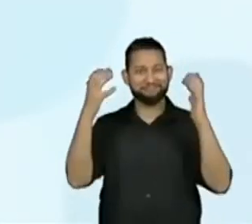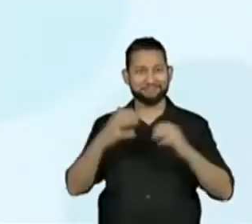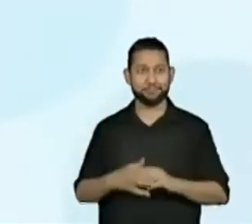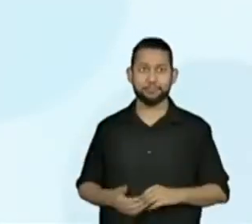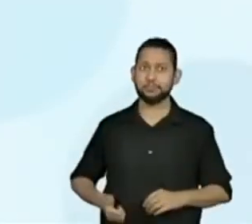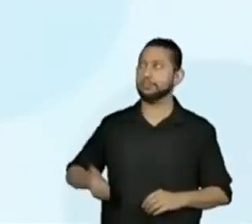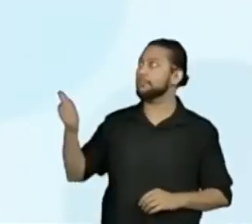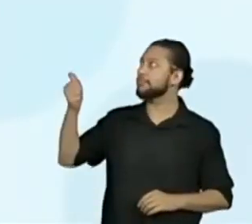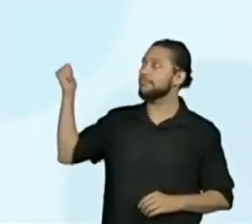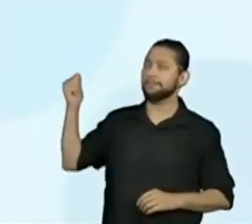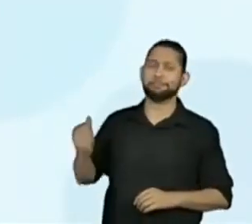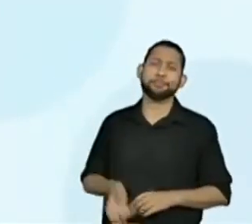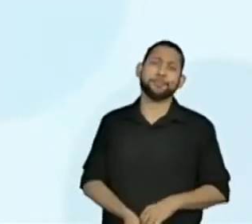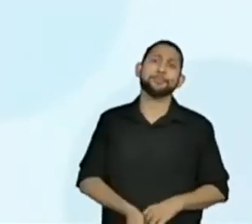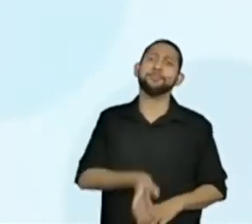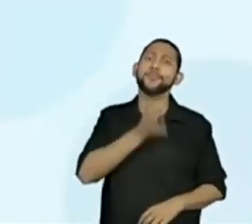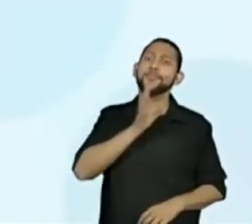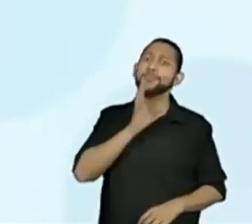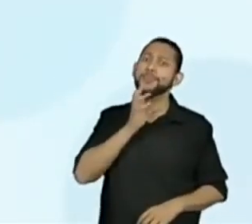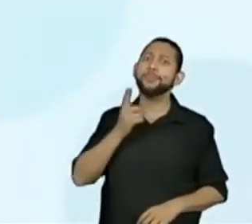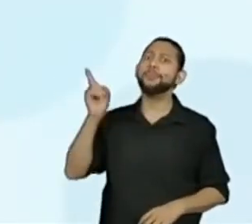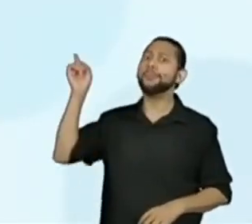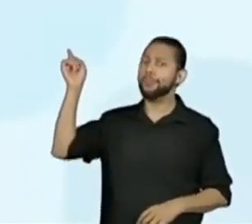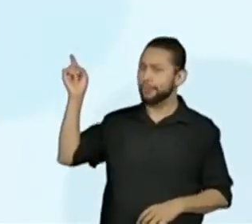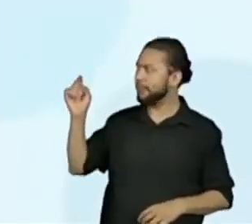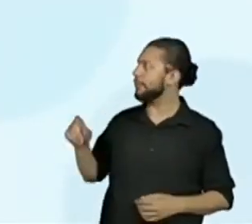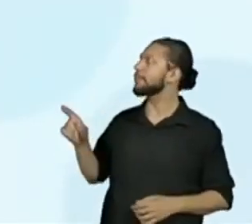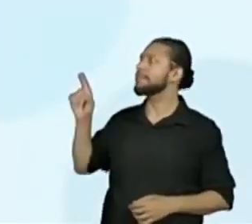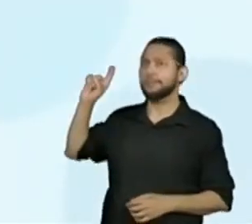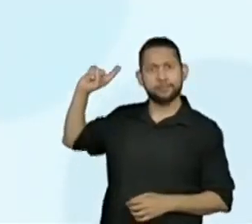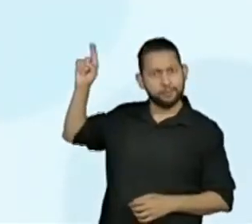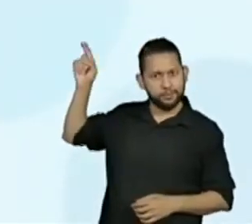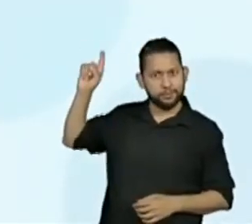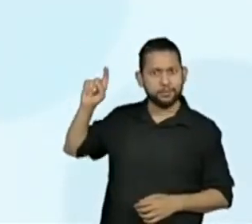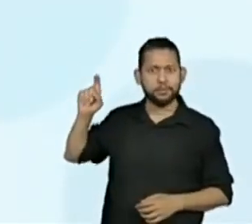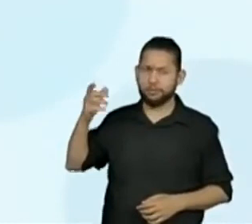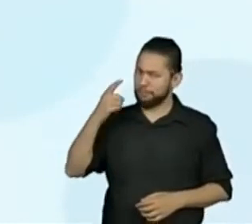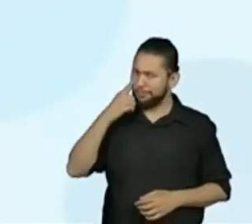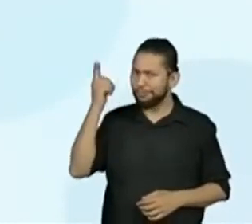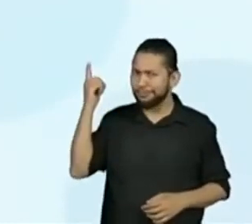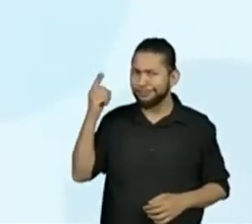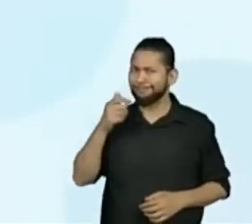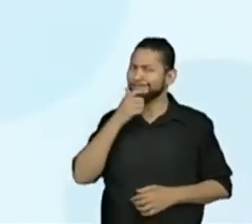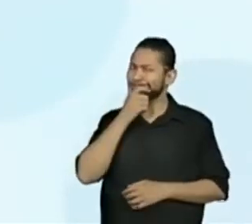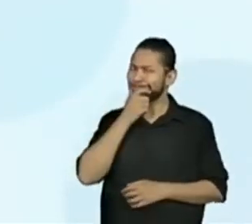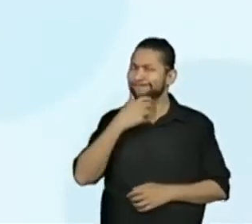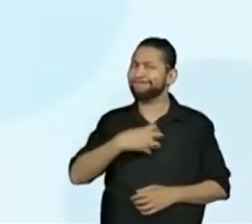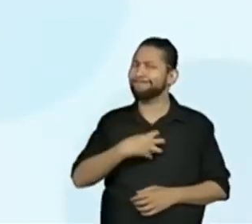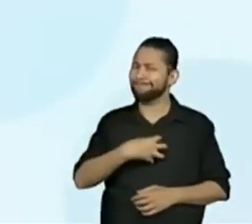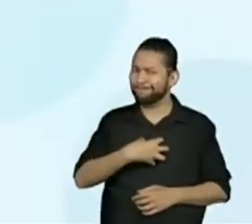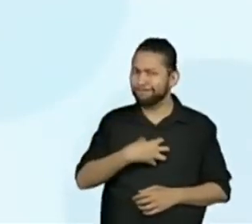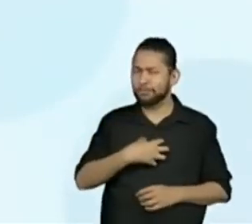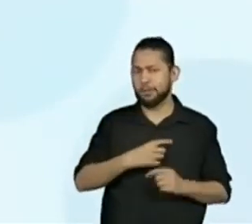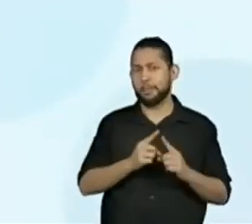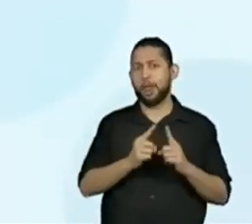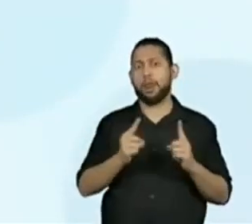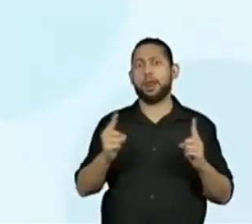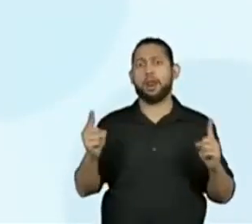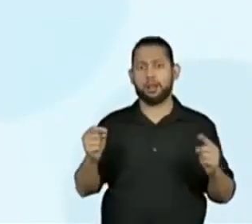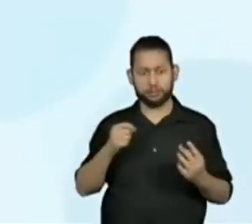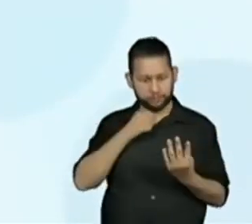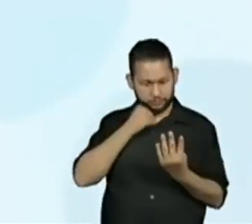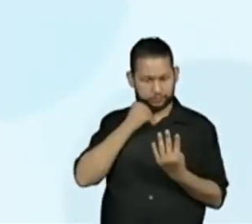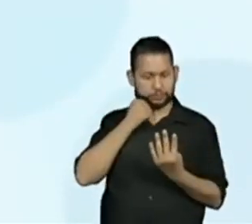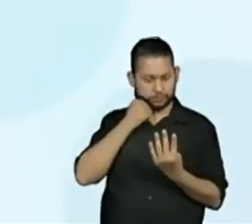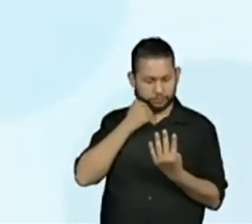já lemos, inclusive, na tela anterior? Então, agora, vamos as mesmas dicas, só que olha vamos. Só, esse já dá para ver que é um